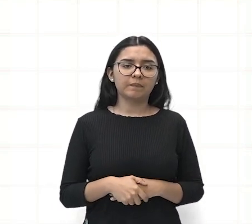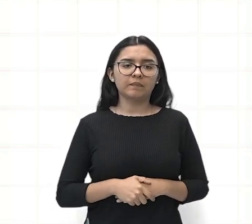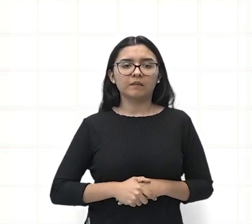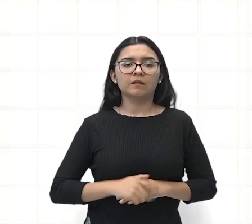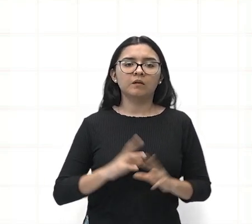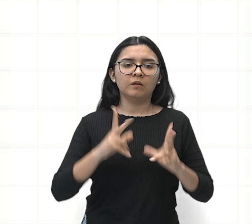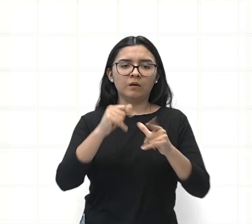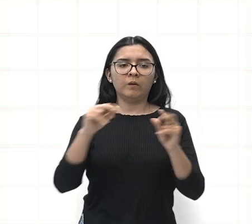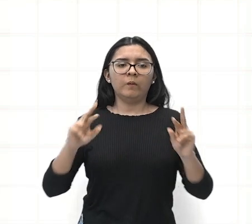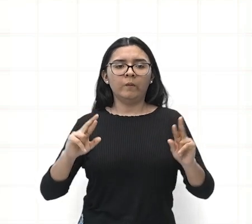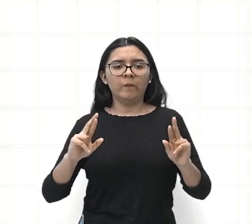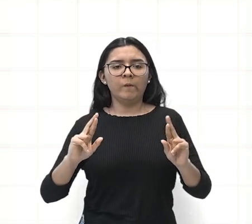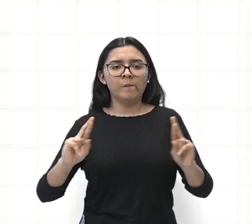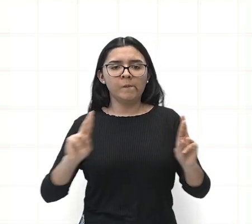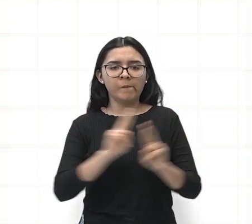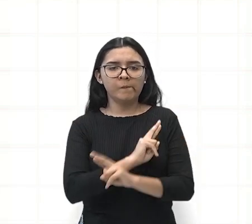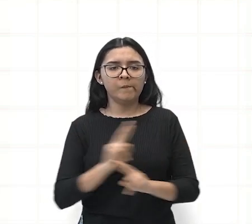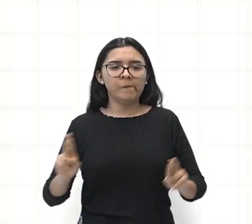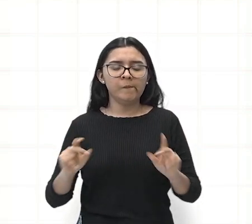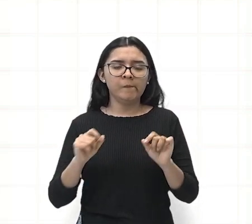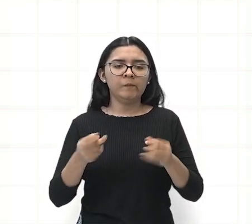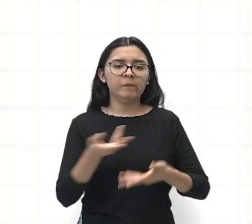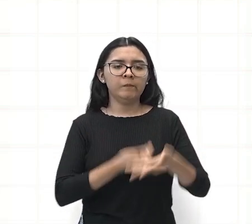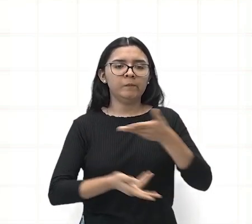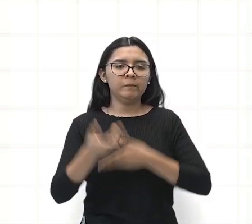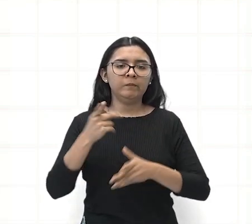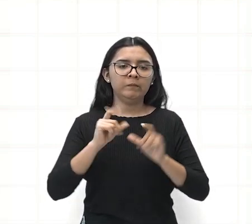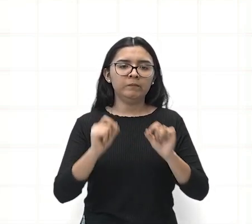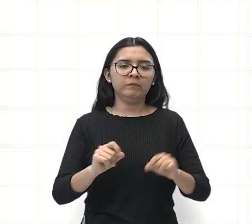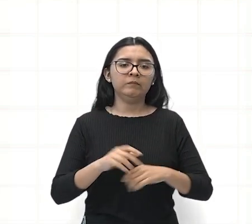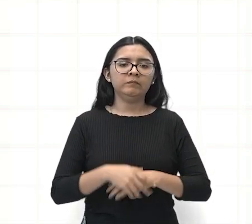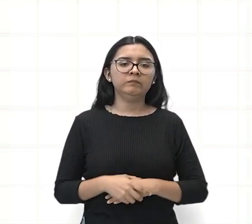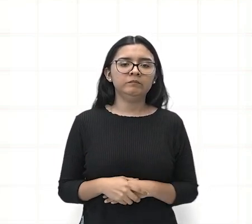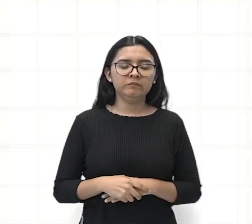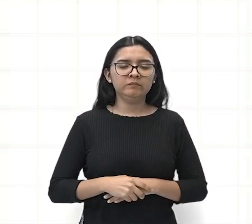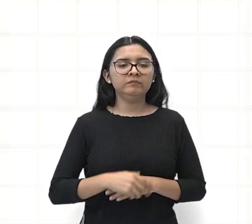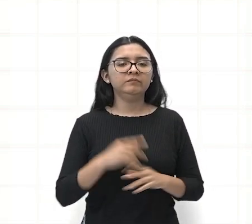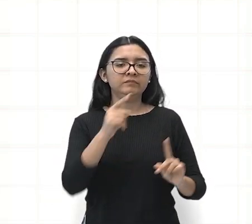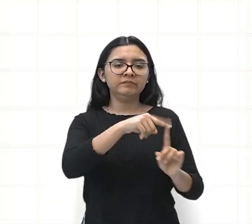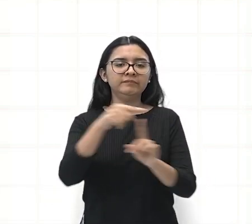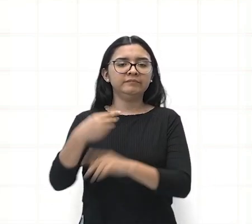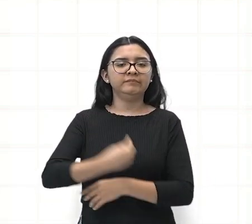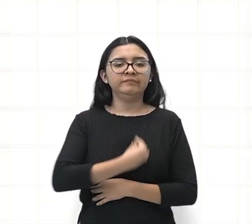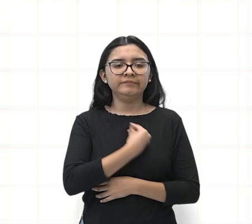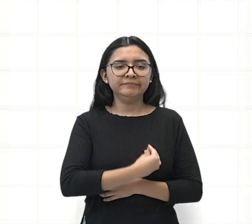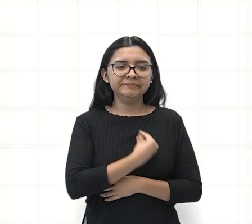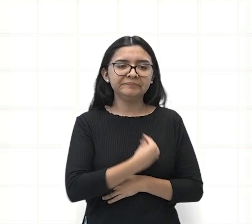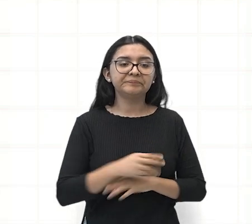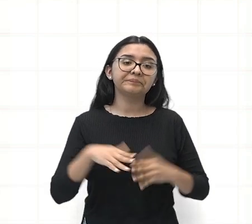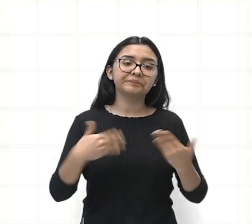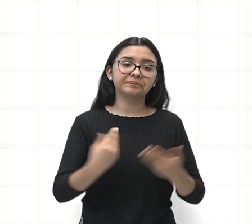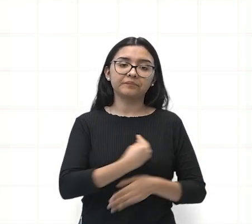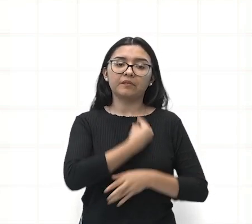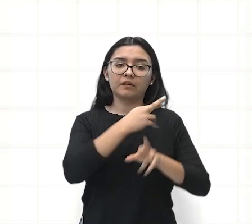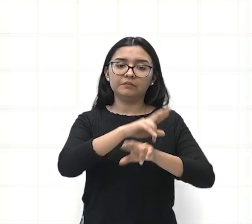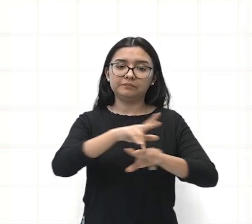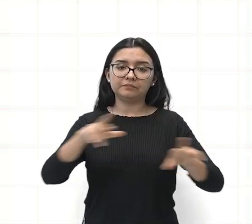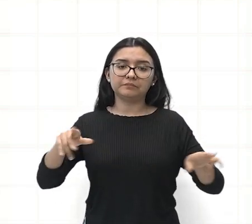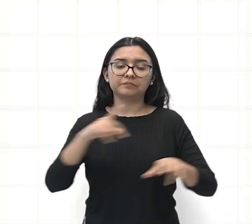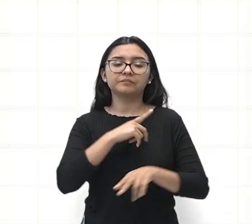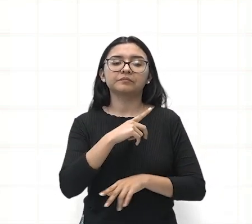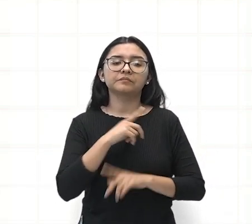totalidade das relações e interações que ligam estas unidades de vida. Então, a biodiversidade